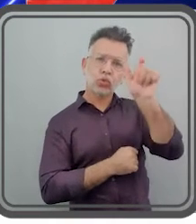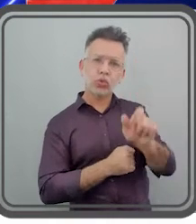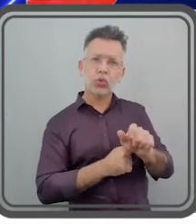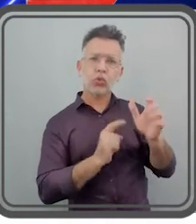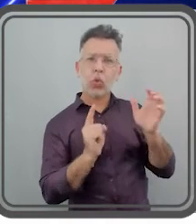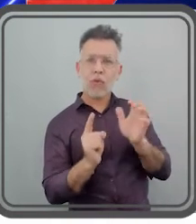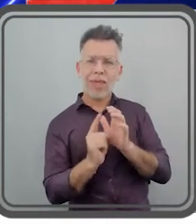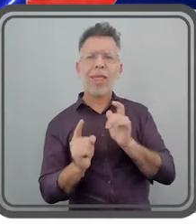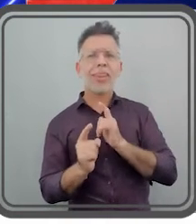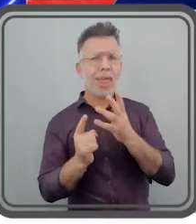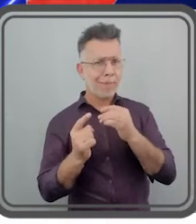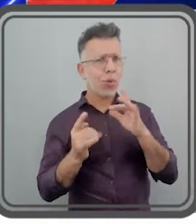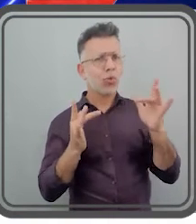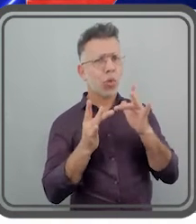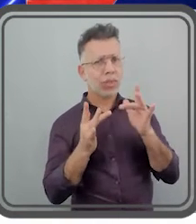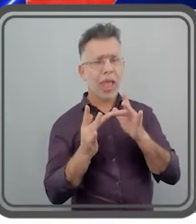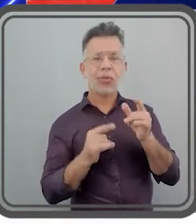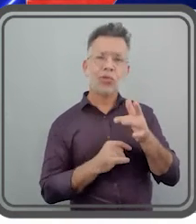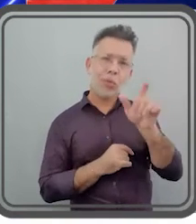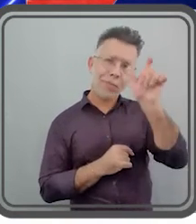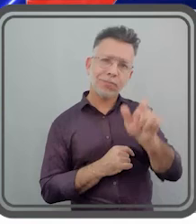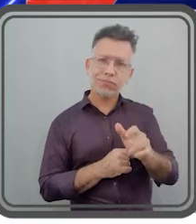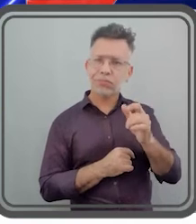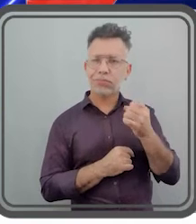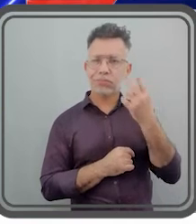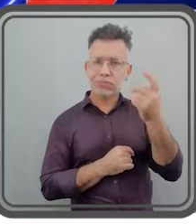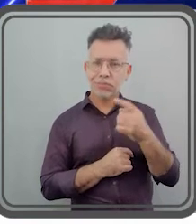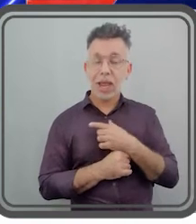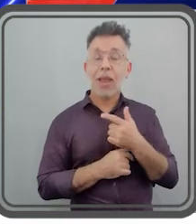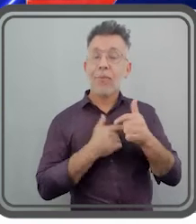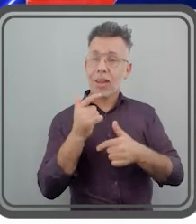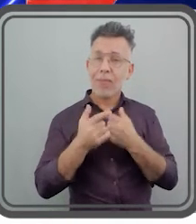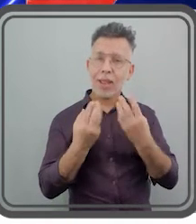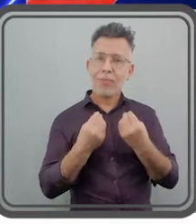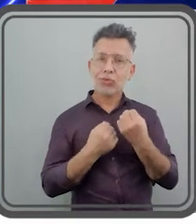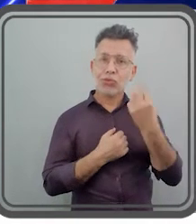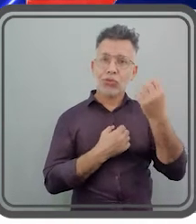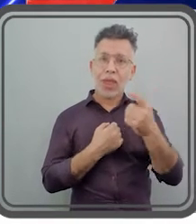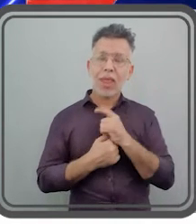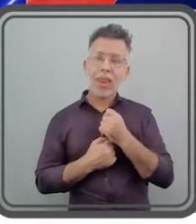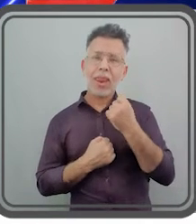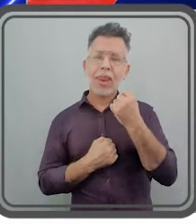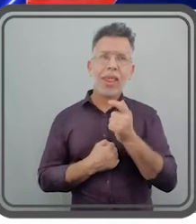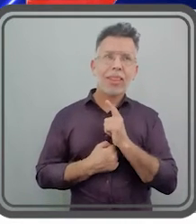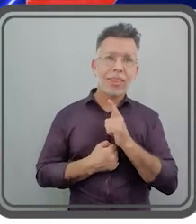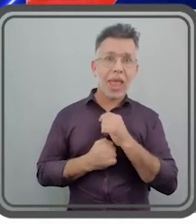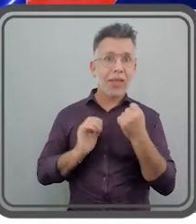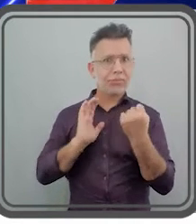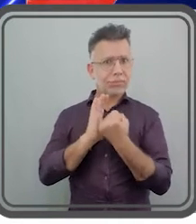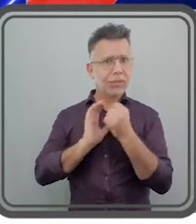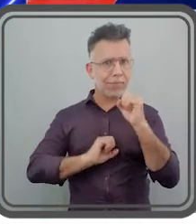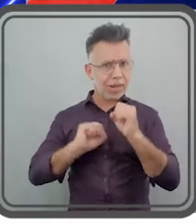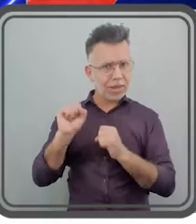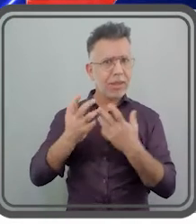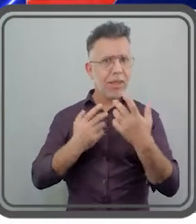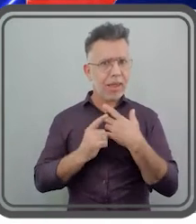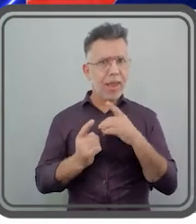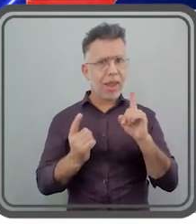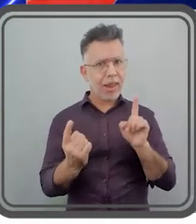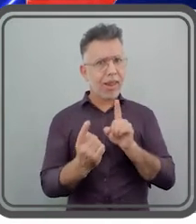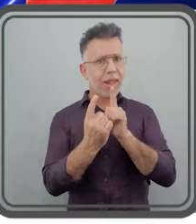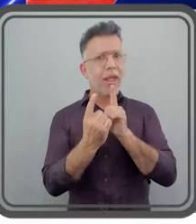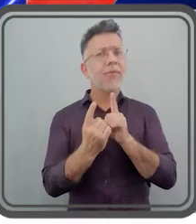o carro tem muito por ter muitos contatos com os prestadores de viagem porque a gente trabalha muito viagem então que até o aqui na hora que eles queiram falar com